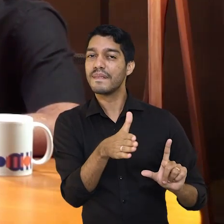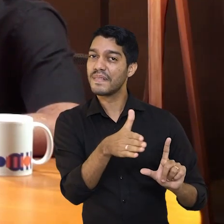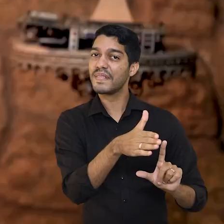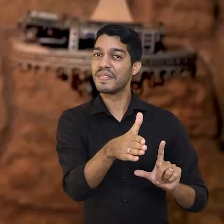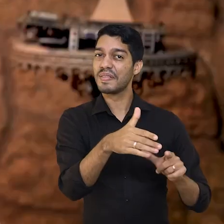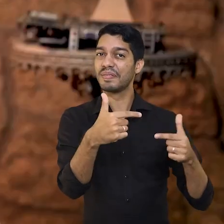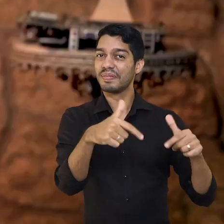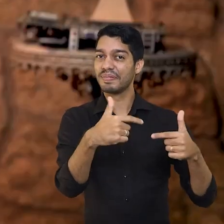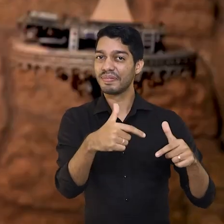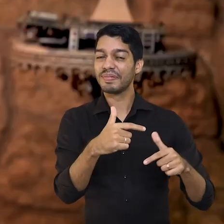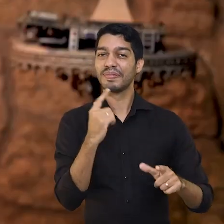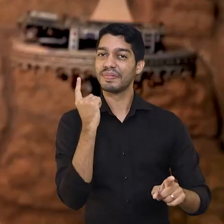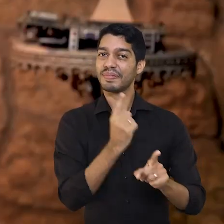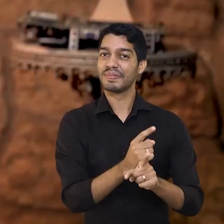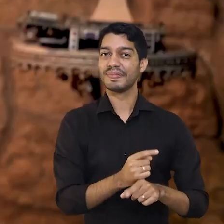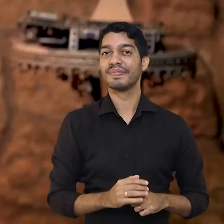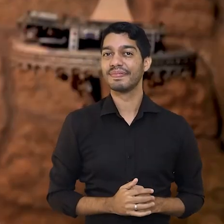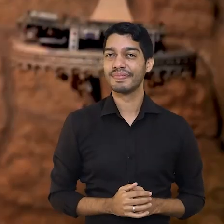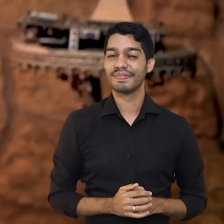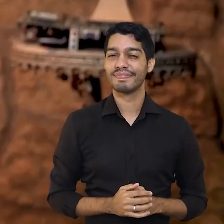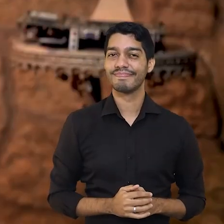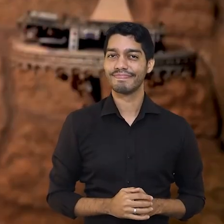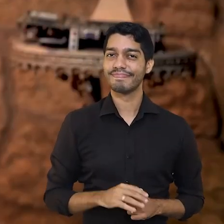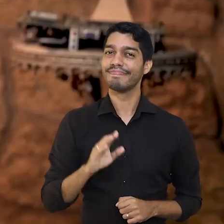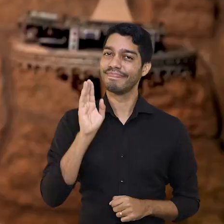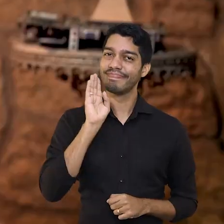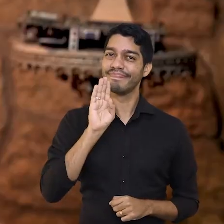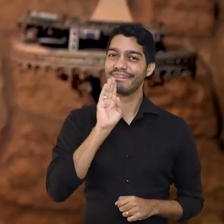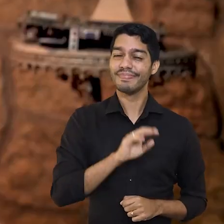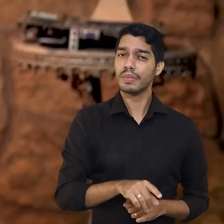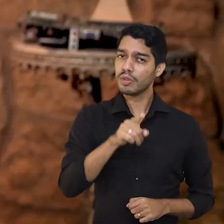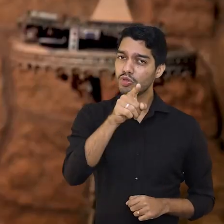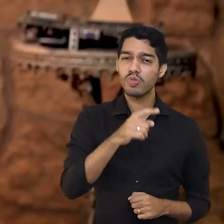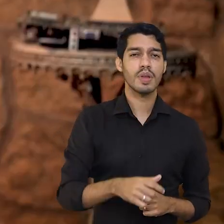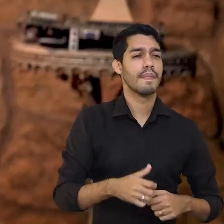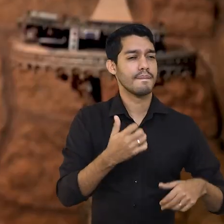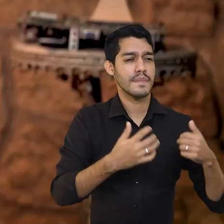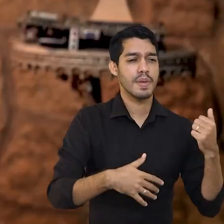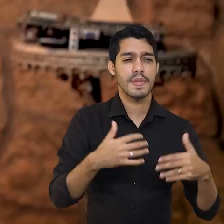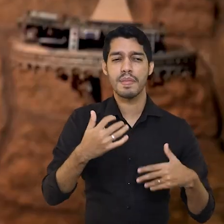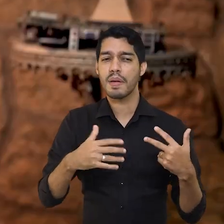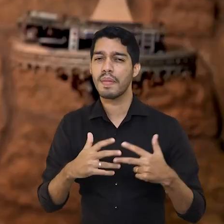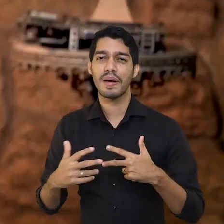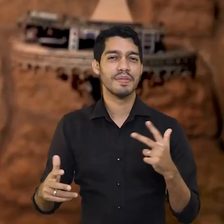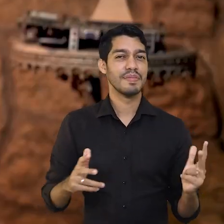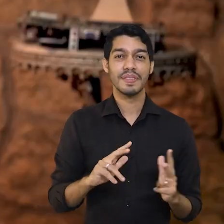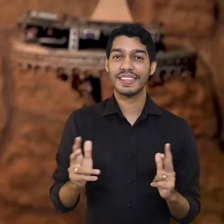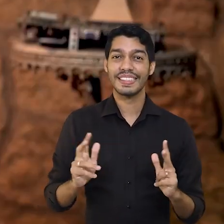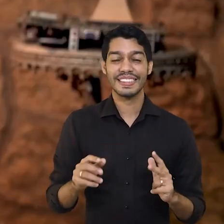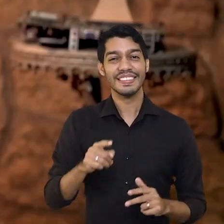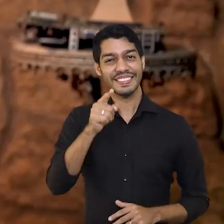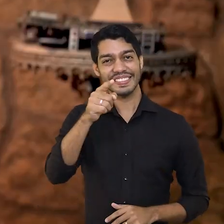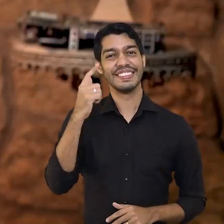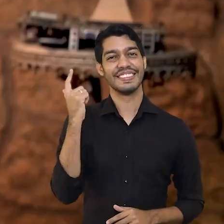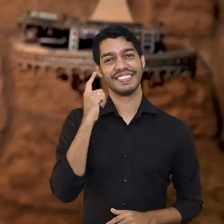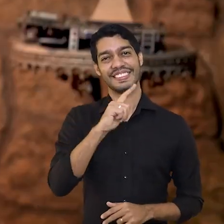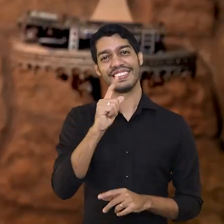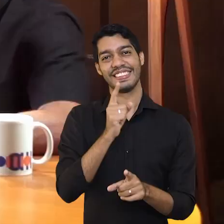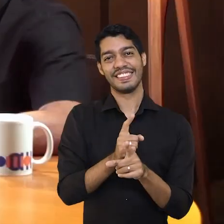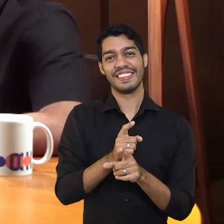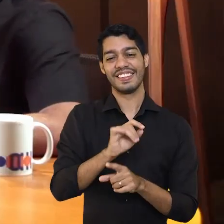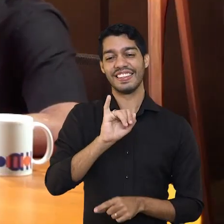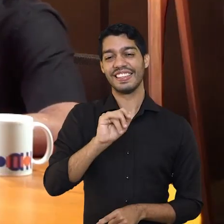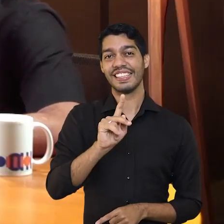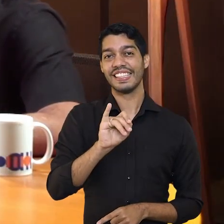também. Luísa, muito legal. Eu acho até que pela sua empolgação do jeito de falar, você encontrou o seu